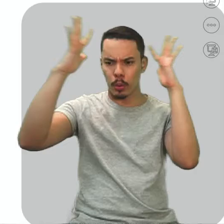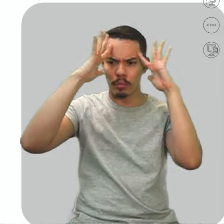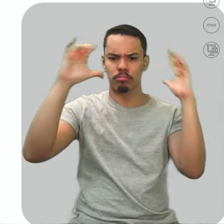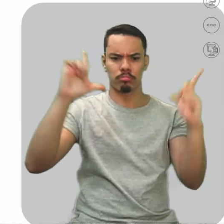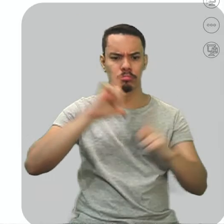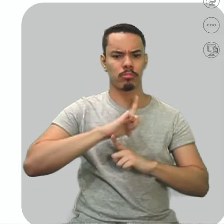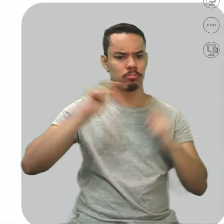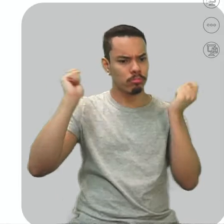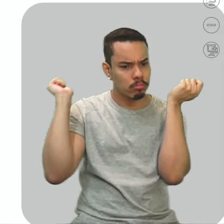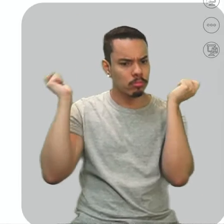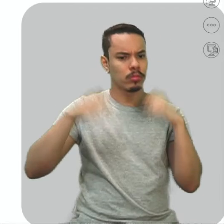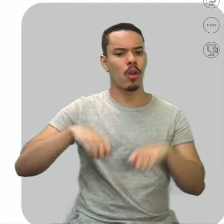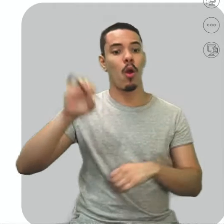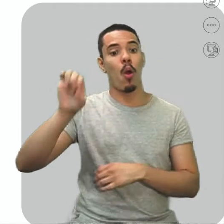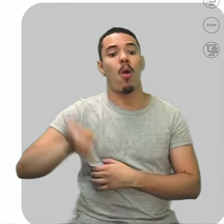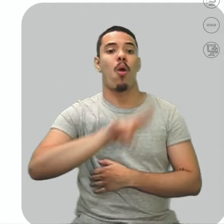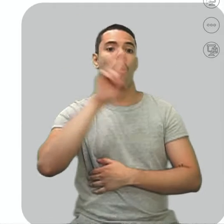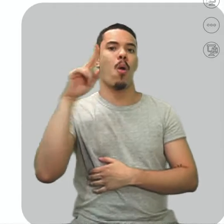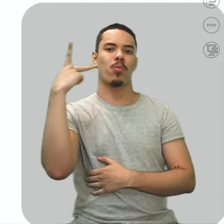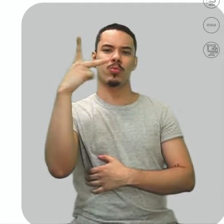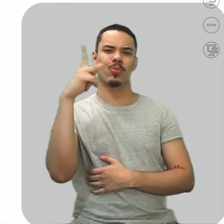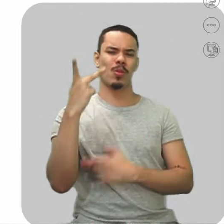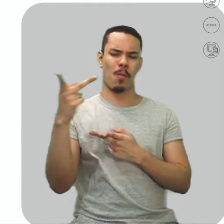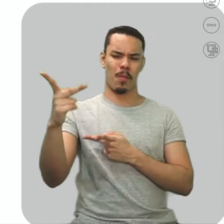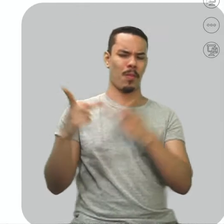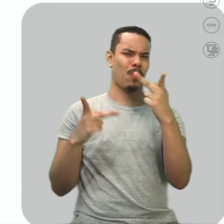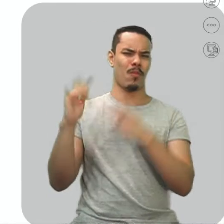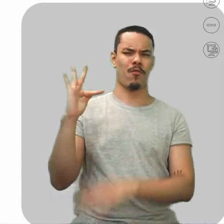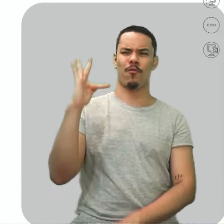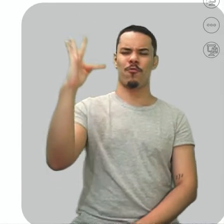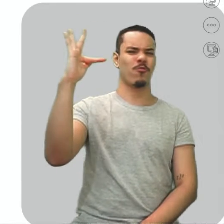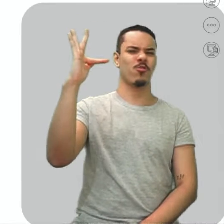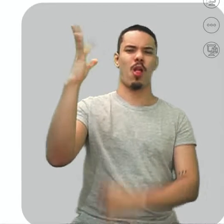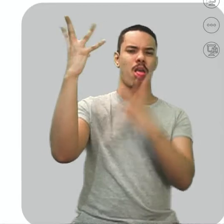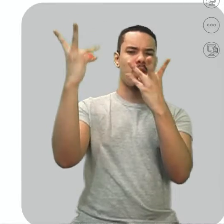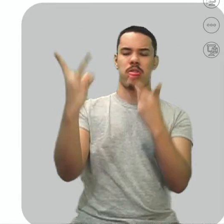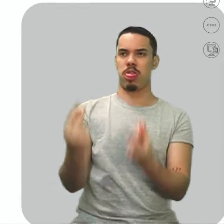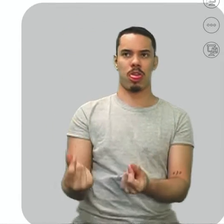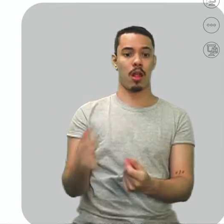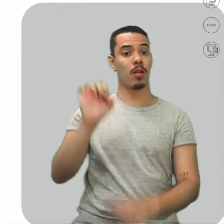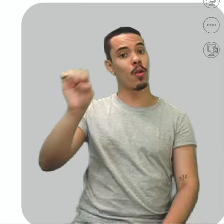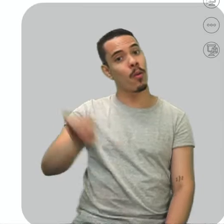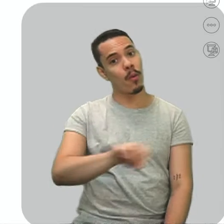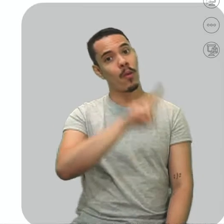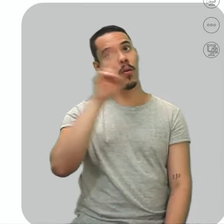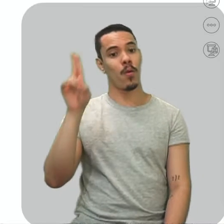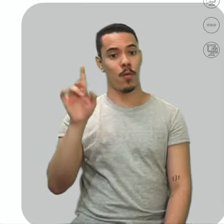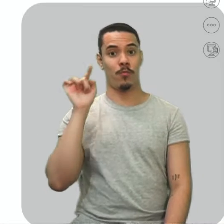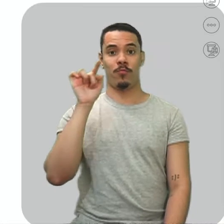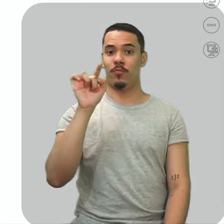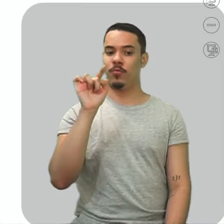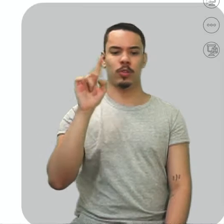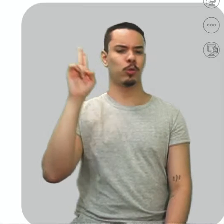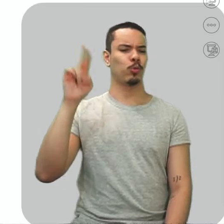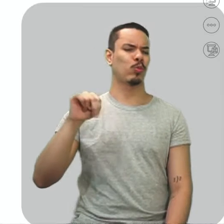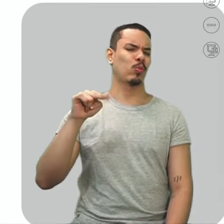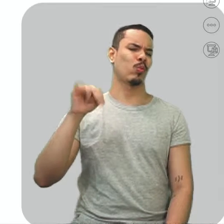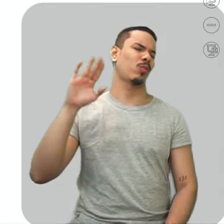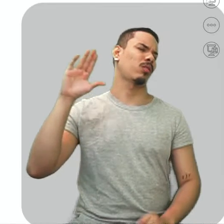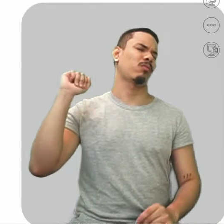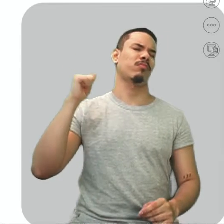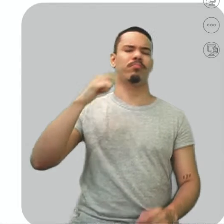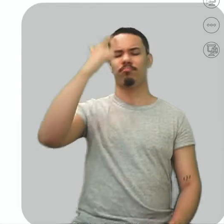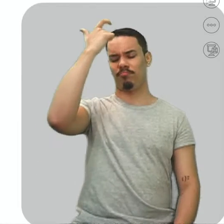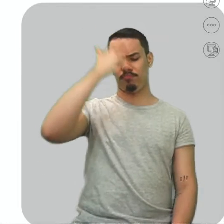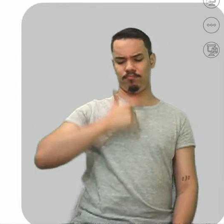ou que seus planos nunca vão dar certo ou que você nunca vai ser